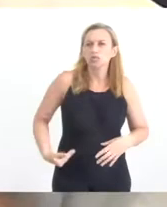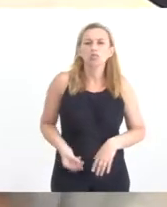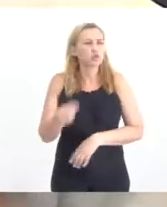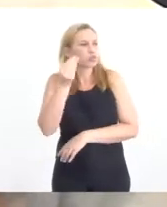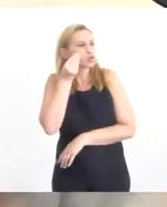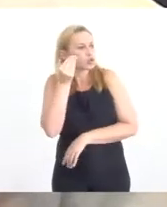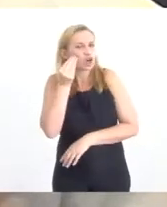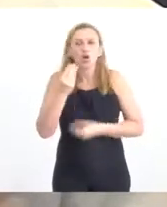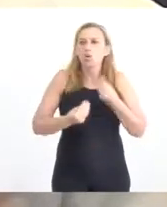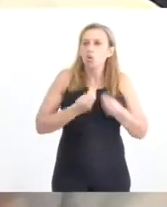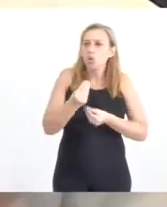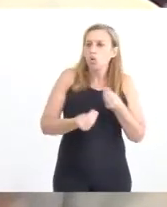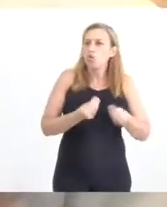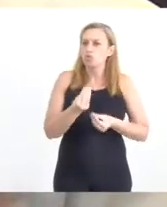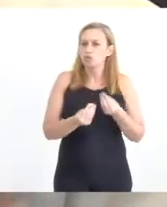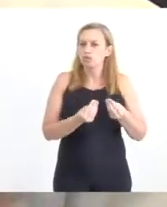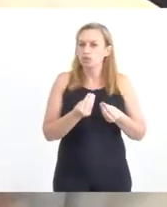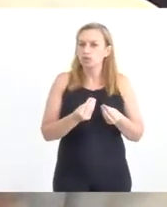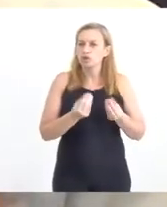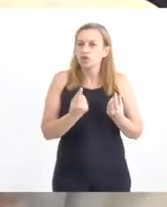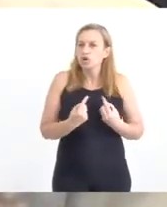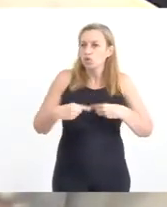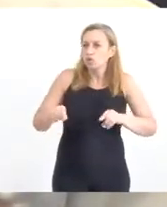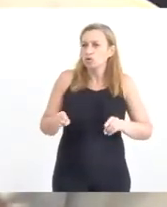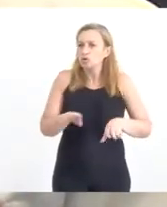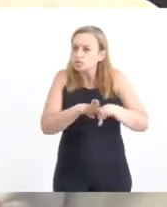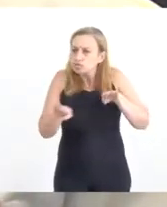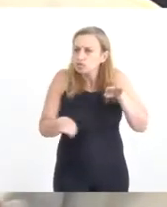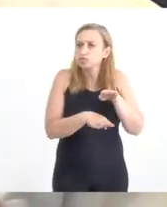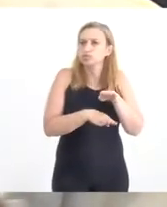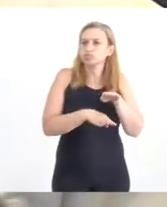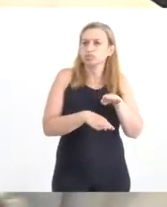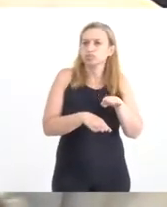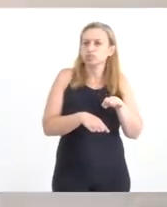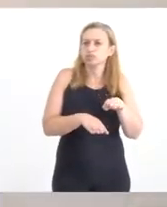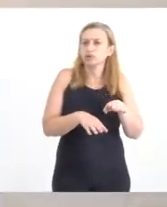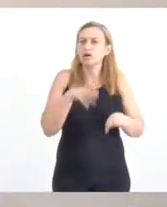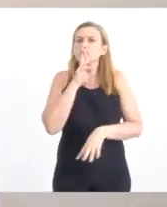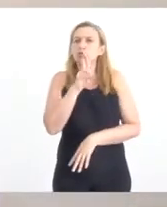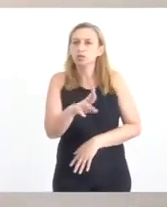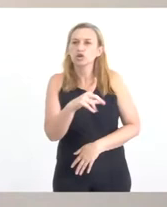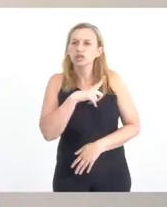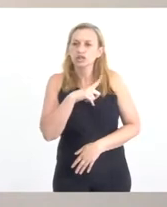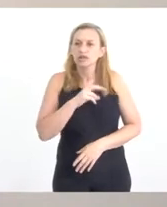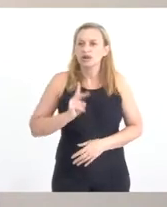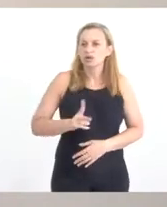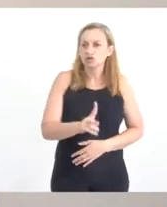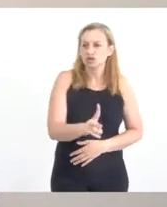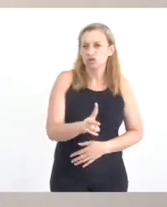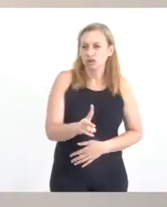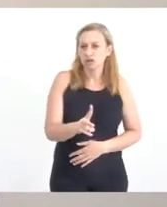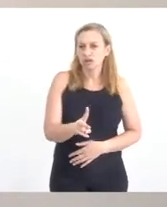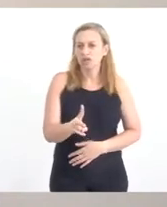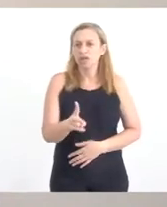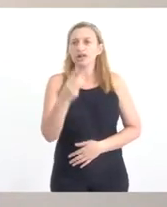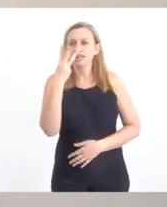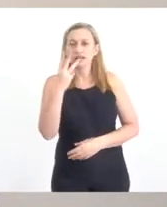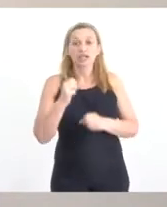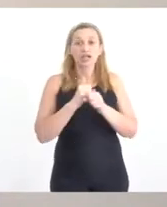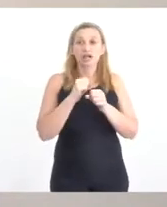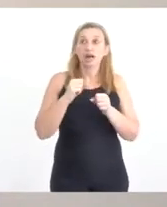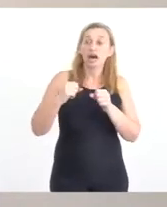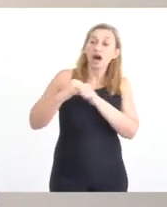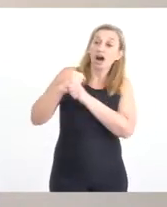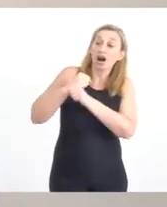como fazer política pública de combate à desigualdade a resposta que a gente tem vai continuar sendo a resposta que a gente tenha três